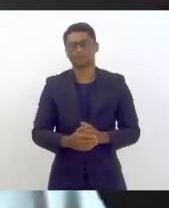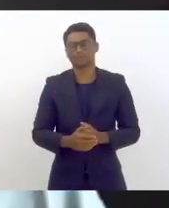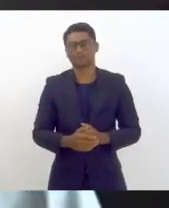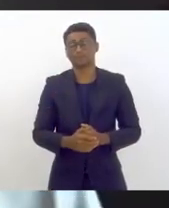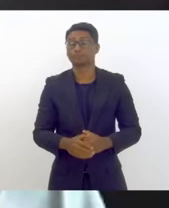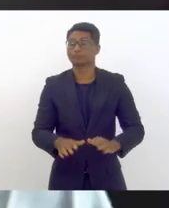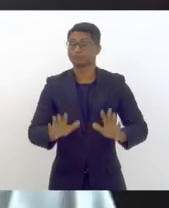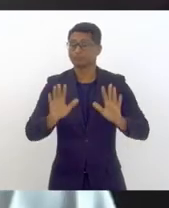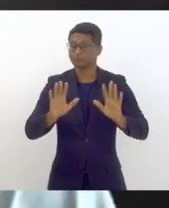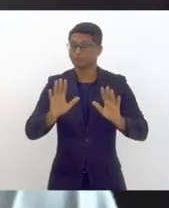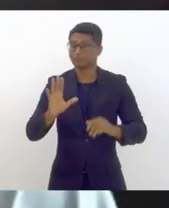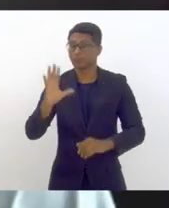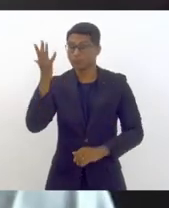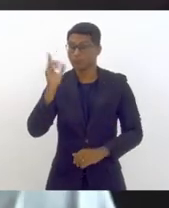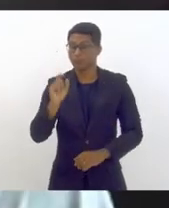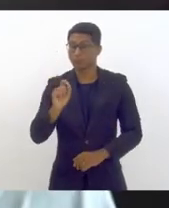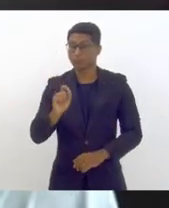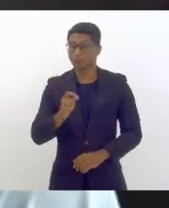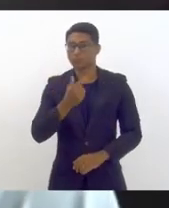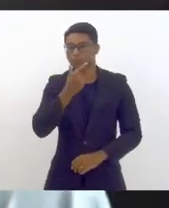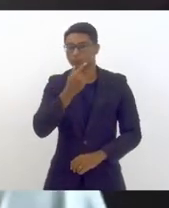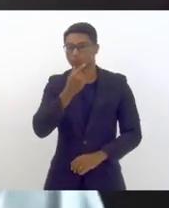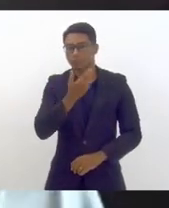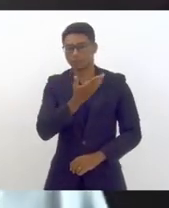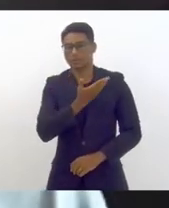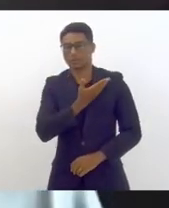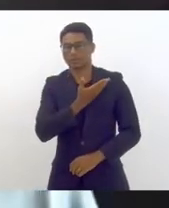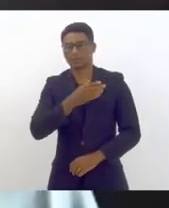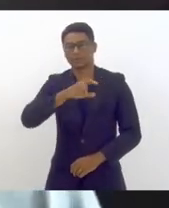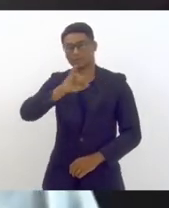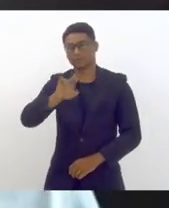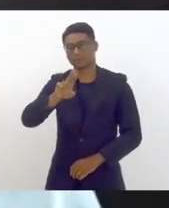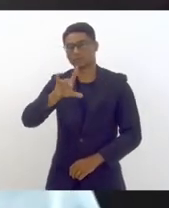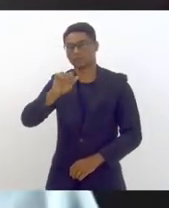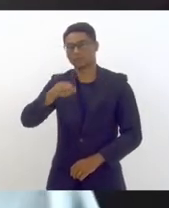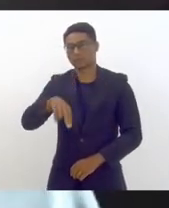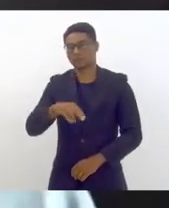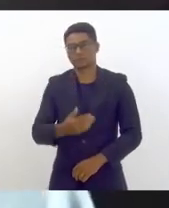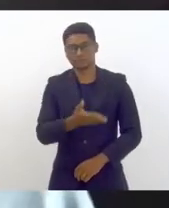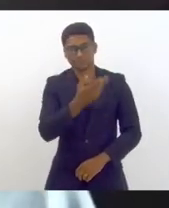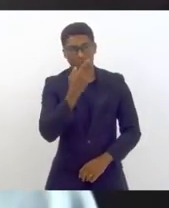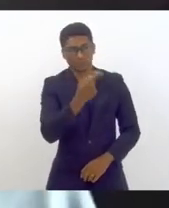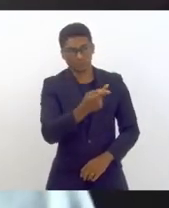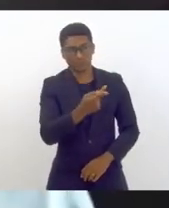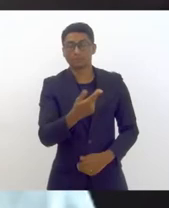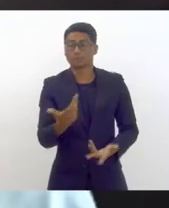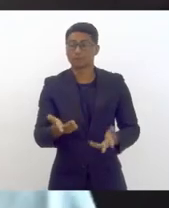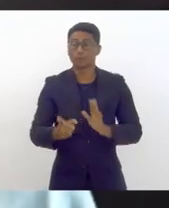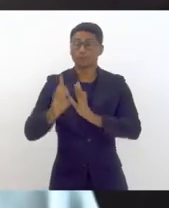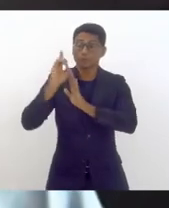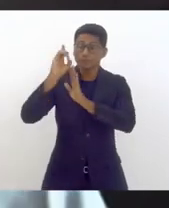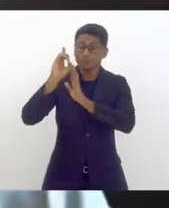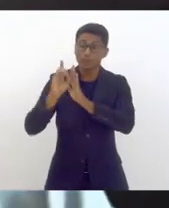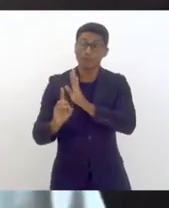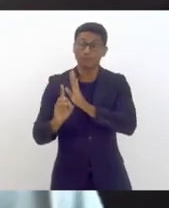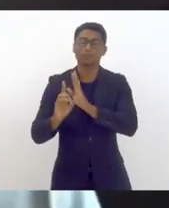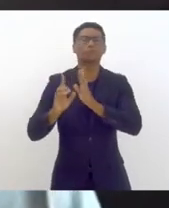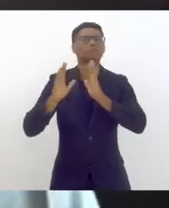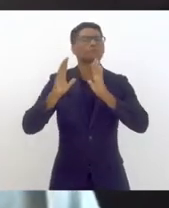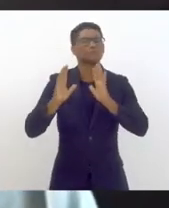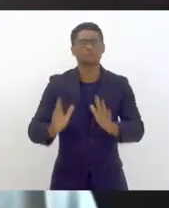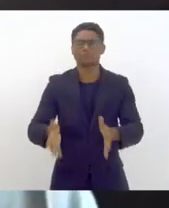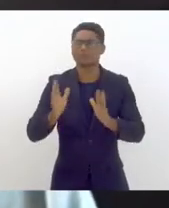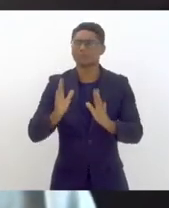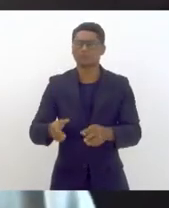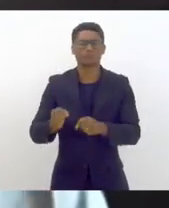que, como meu colega Júlio Cronenberg falou ainda há pouco, esse direito, que já tem mais de um século que vinha